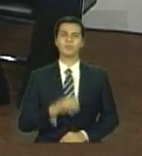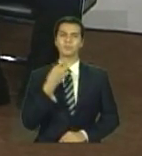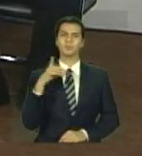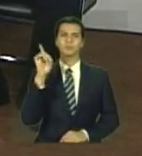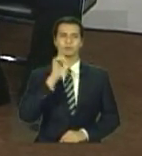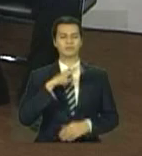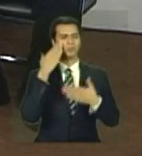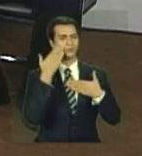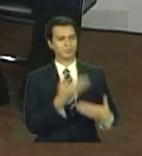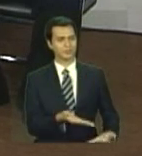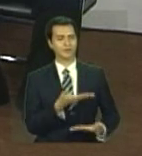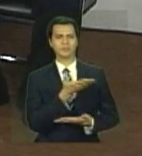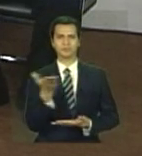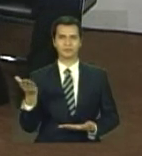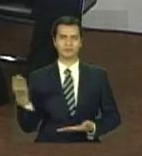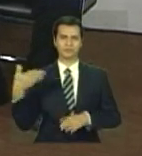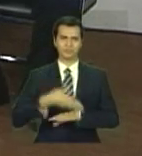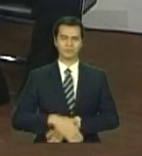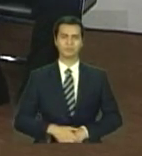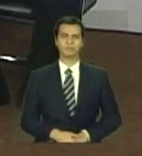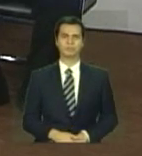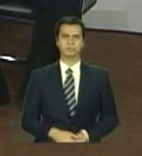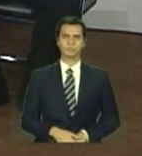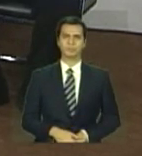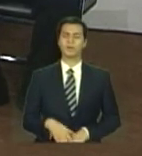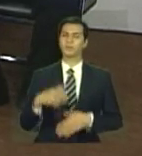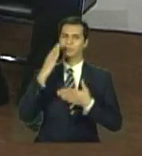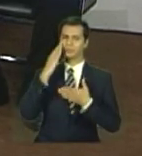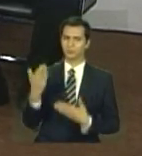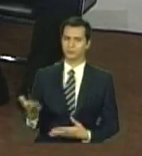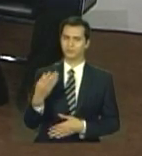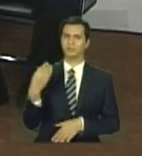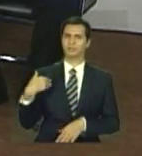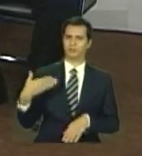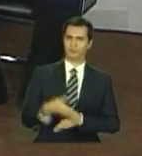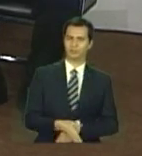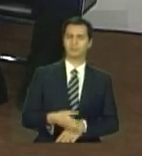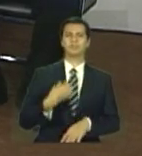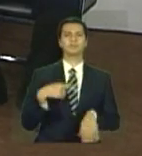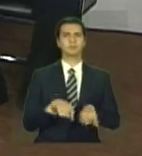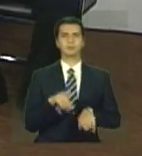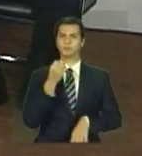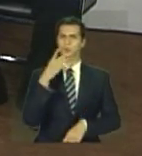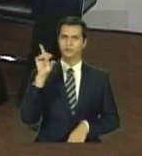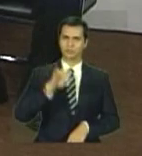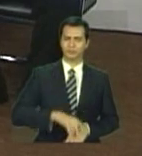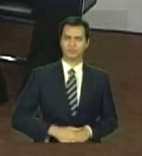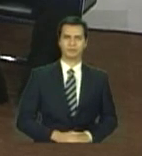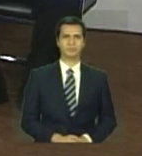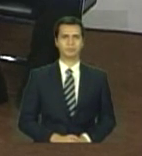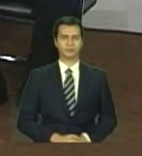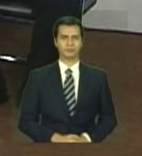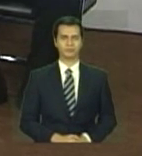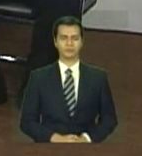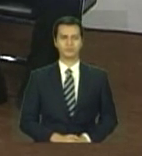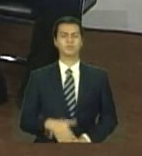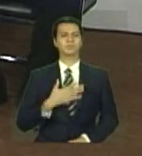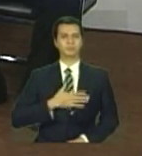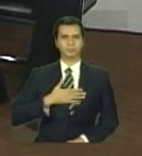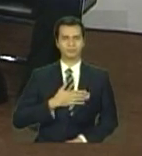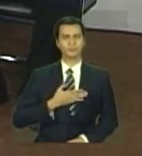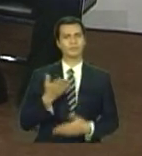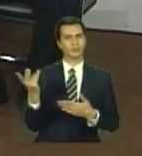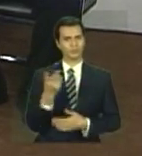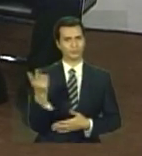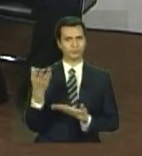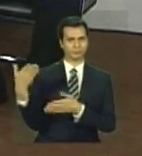Bom dia, eu que agradeço a oportunidade. Bom dia, João. Bom dia. Bom, é um prazer tê-los aqui com a gente e vamos então começar